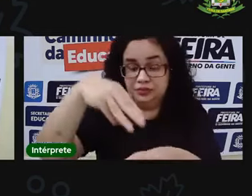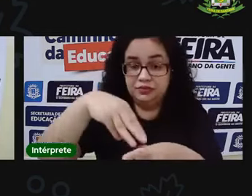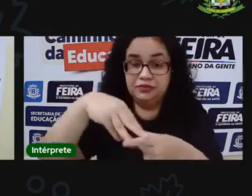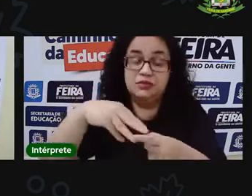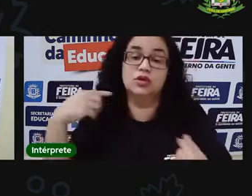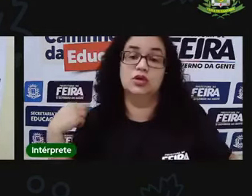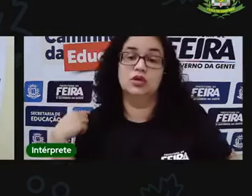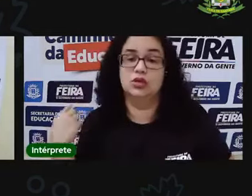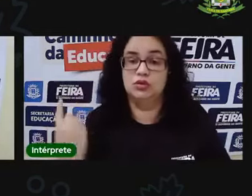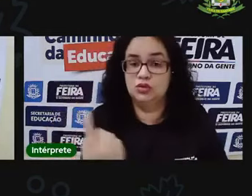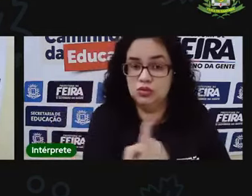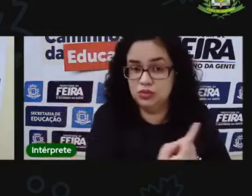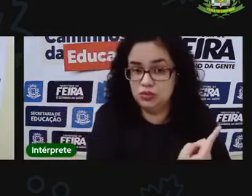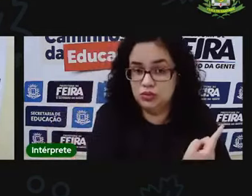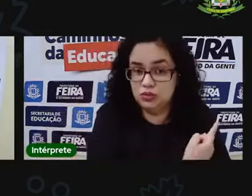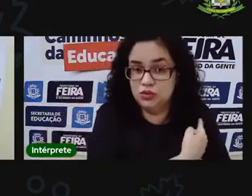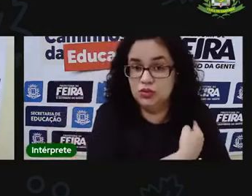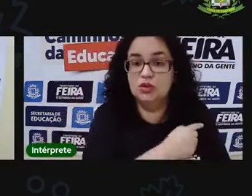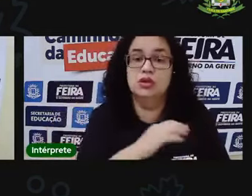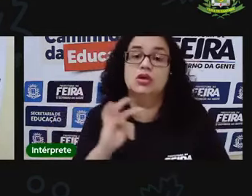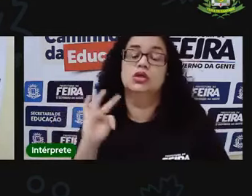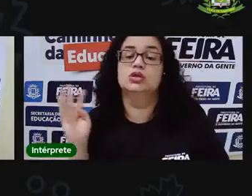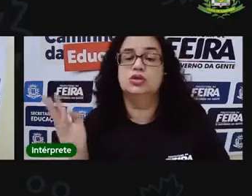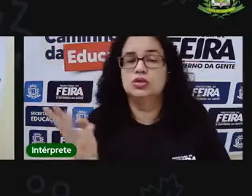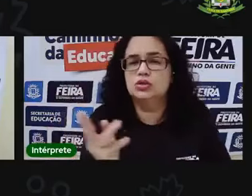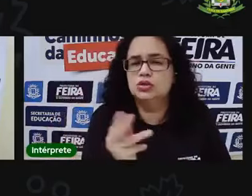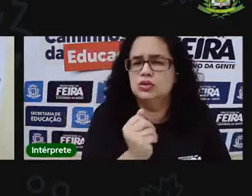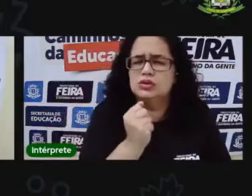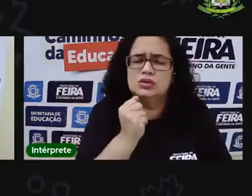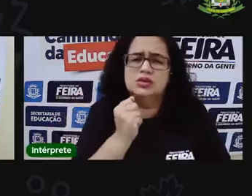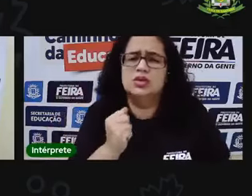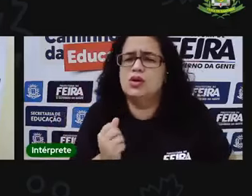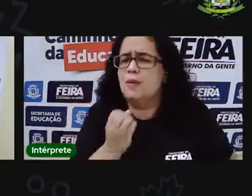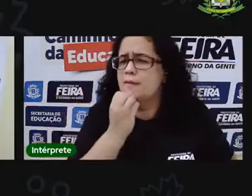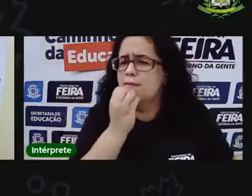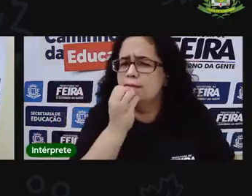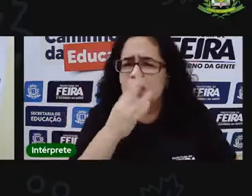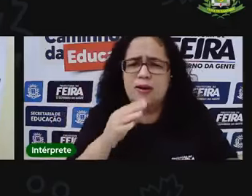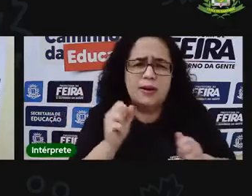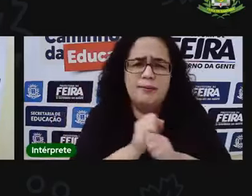Nós solicitamos todas as energias positivas.